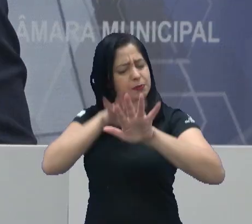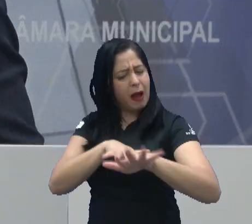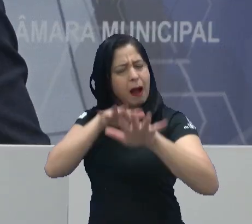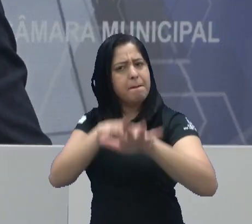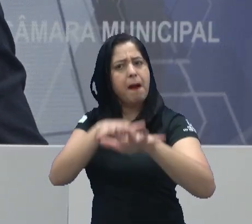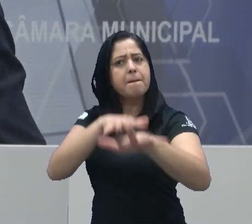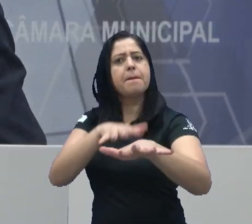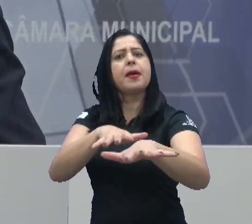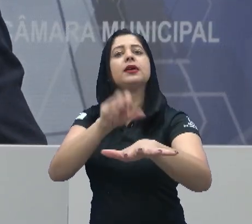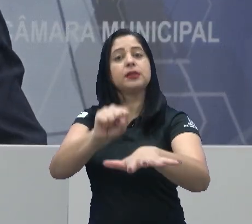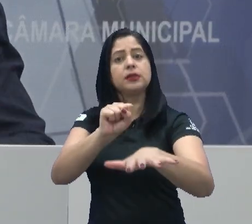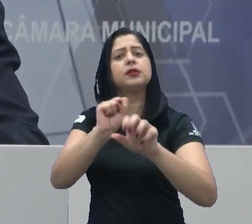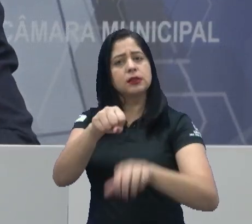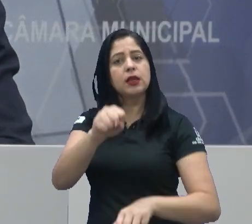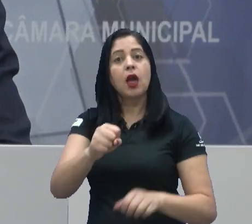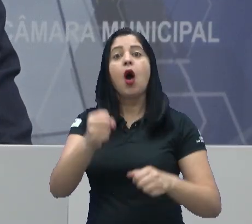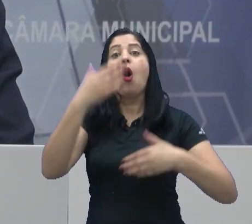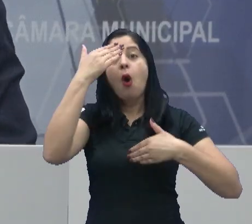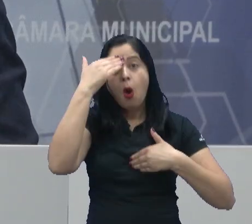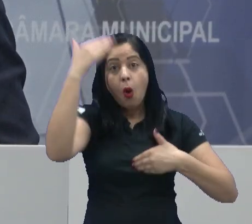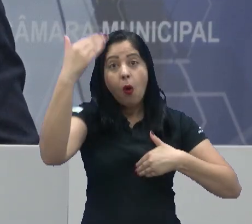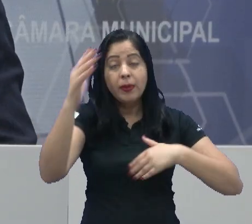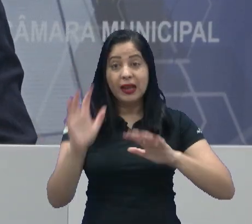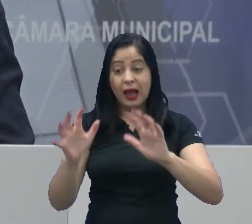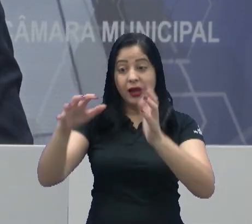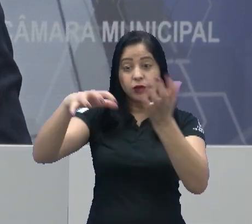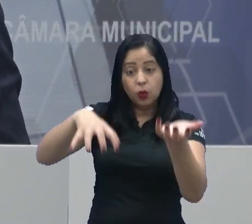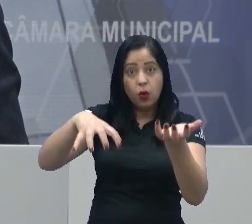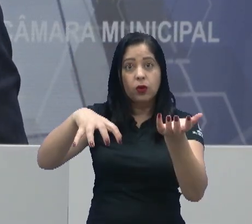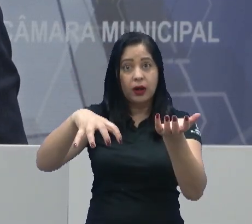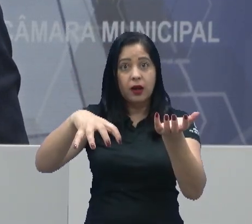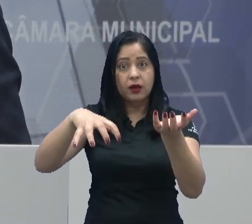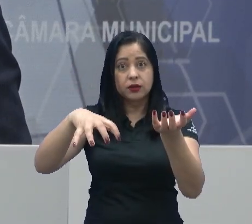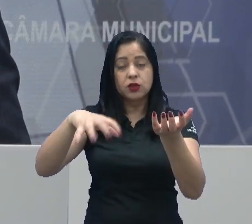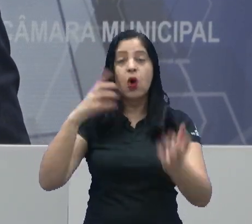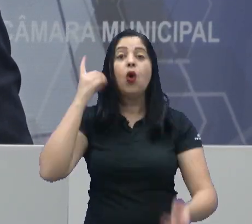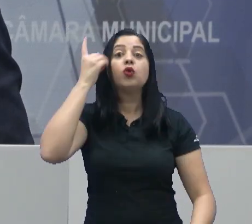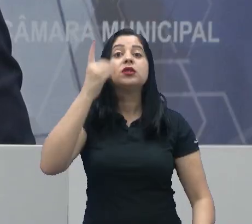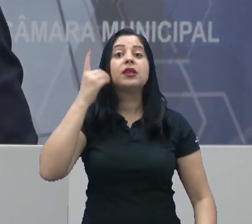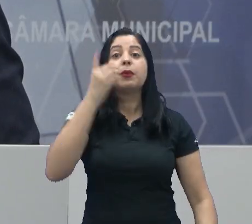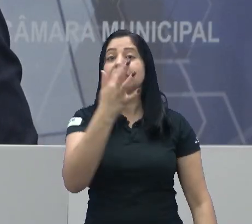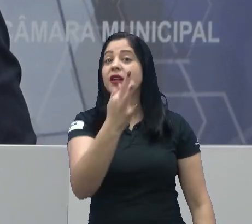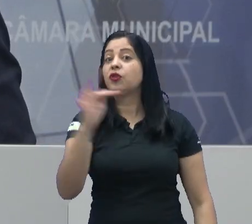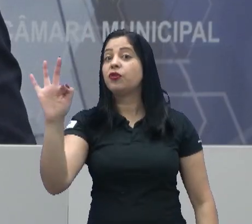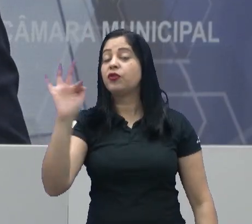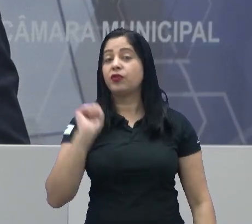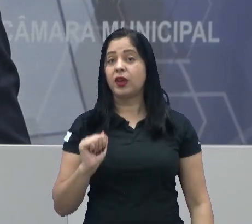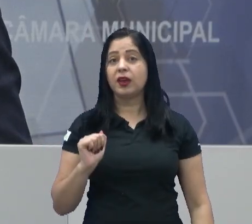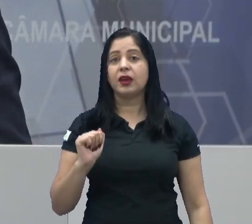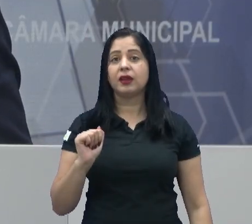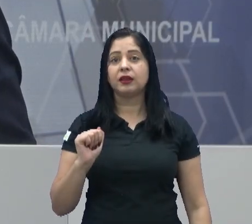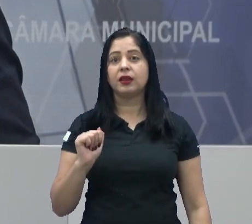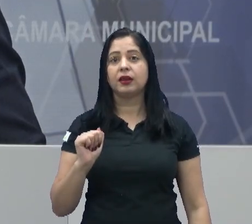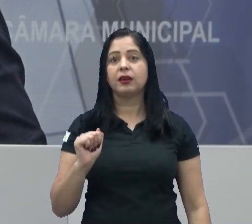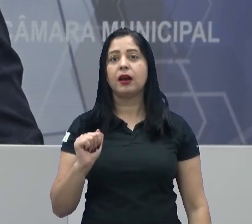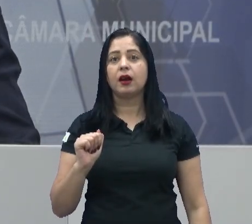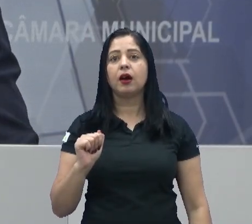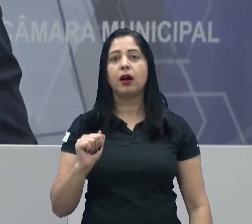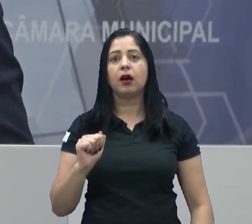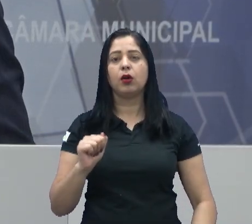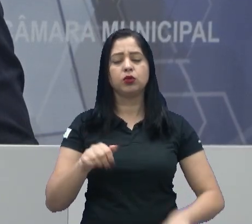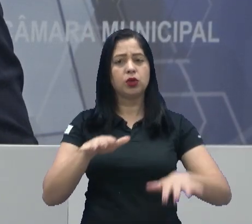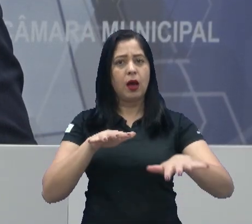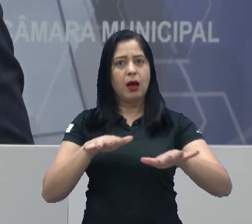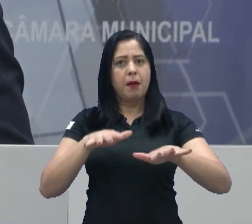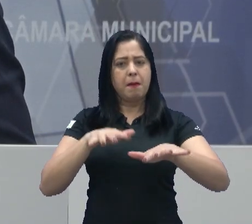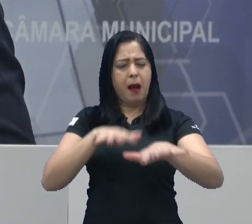o Congresso Nacional, que na manhã de hoje, os deputados federais estiveram na rampa, se mobilizando